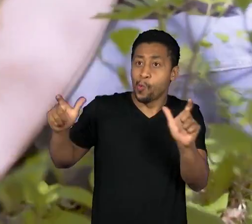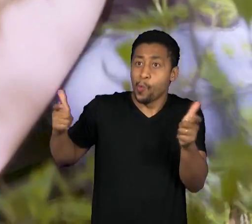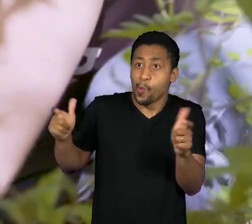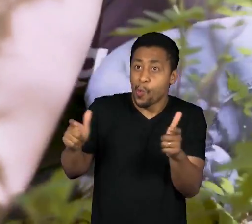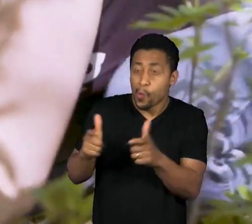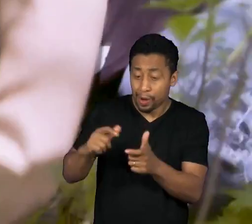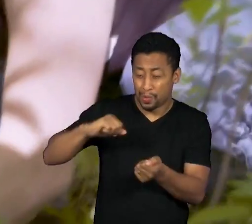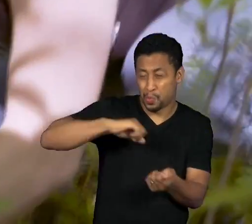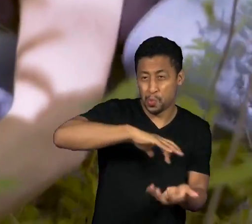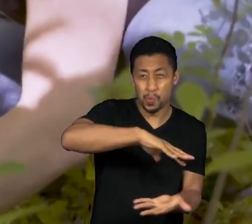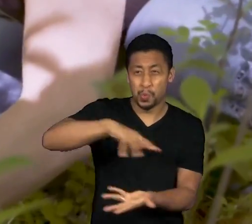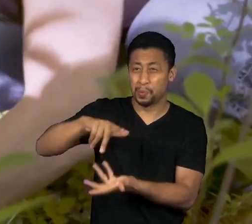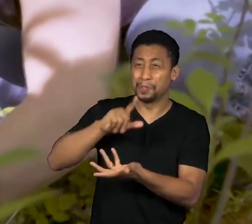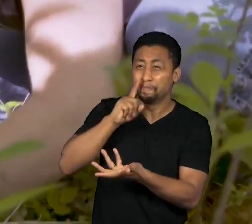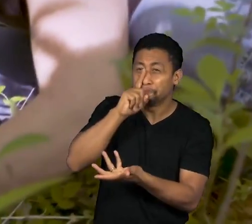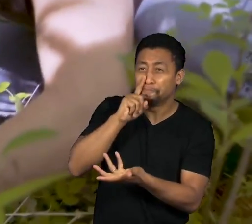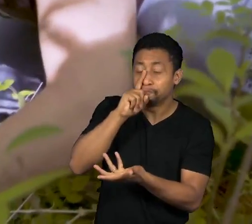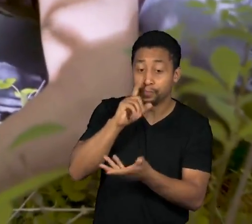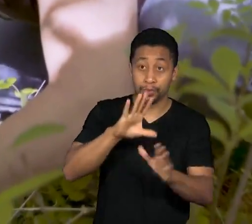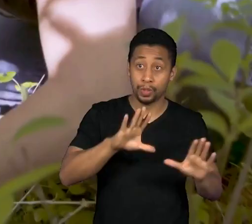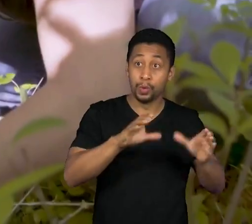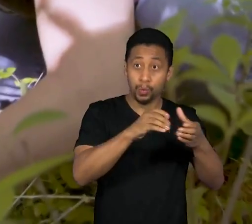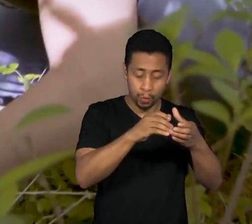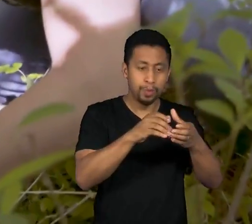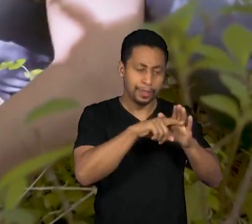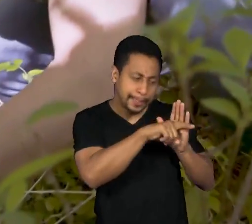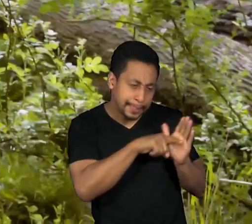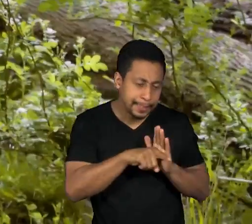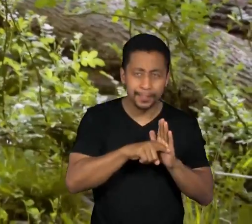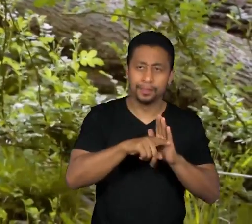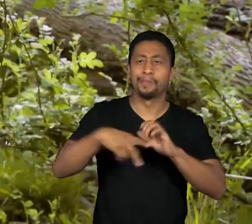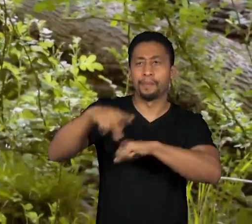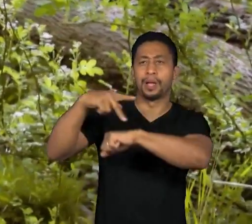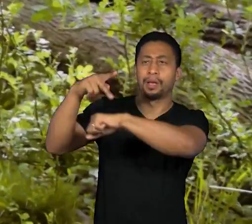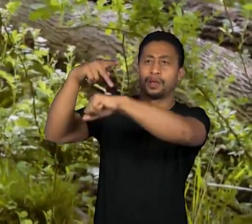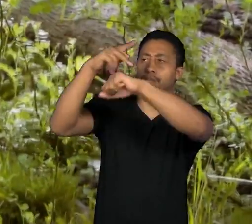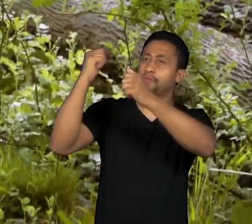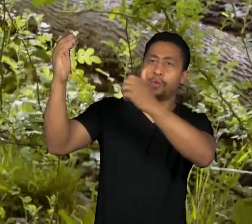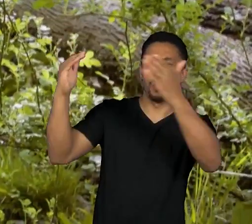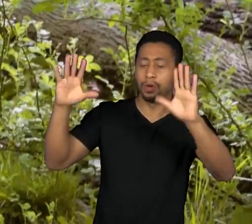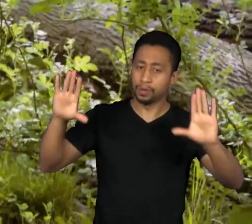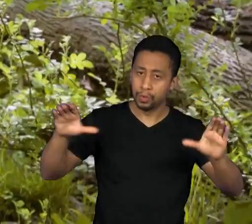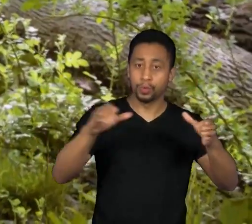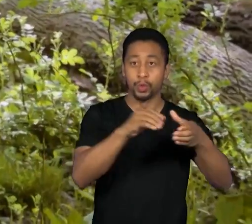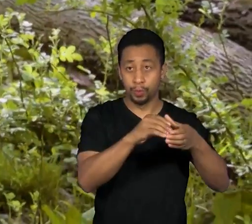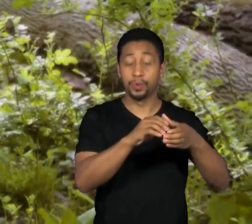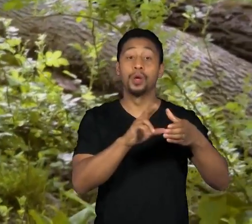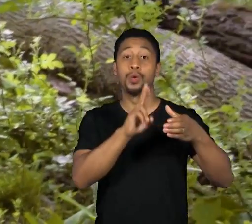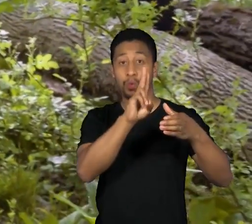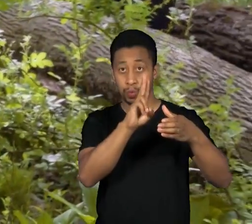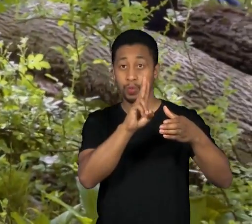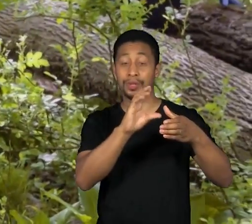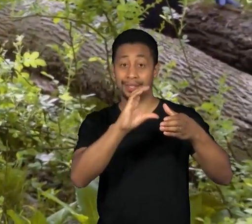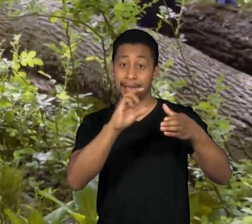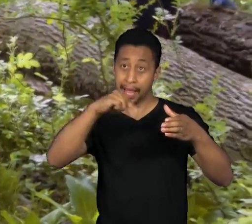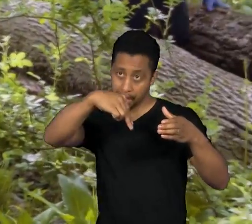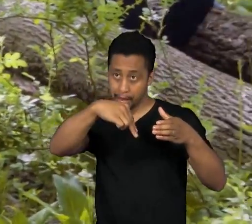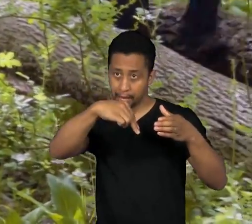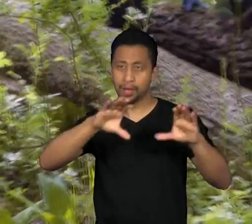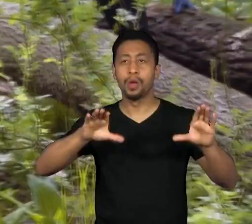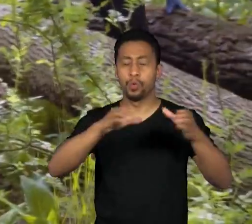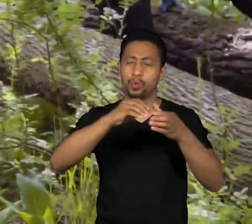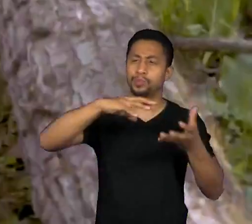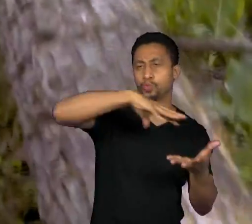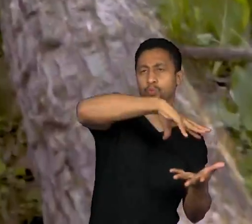Estudo feito por pesquisadores de vários países, coordenado pela UCN, sigla em inglês para União Internacional para